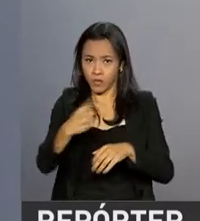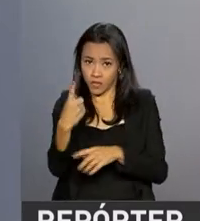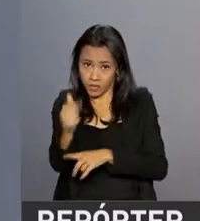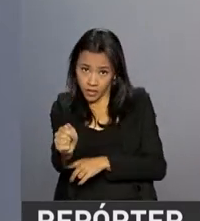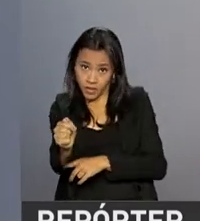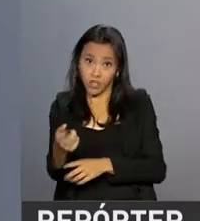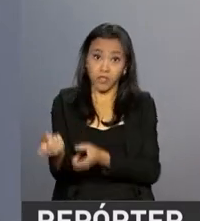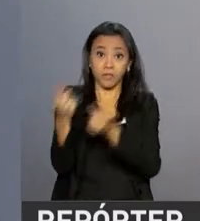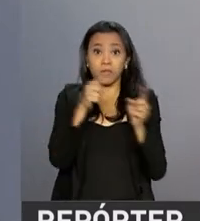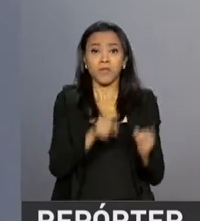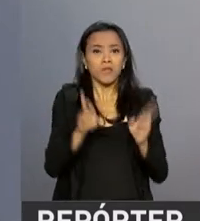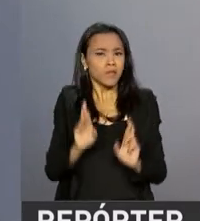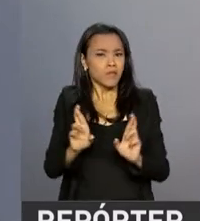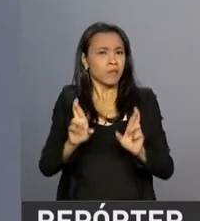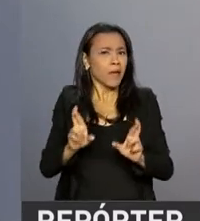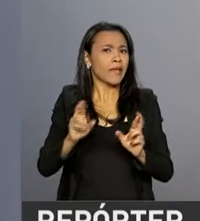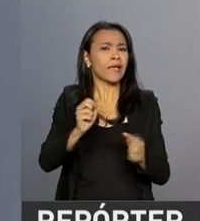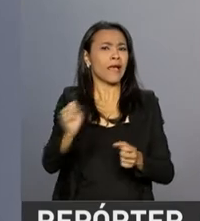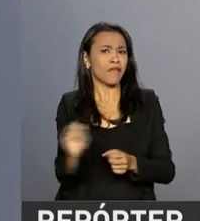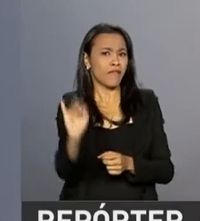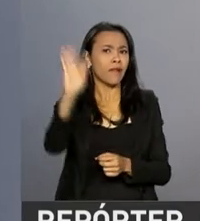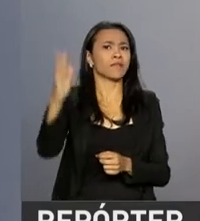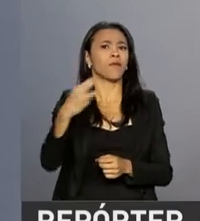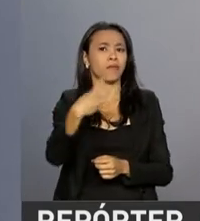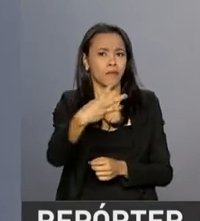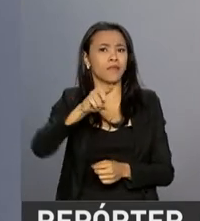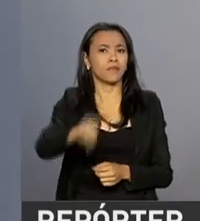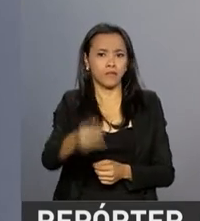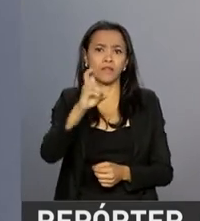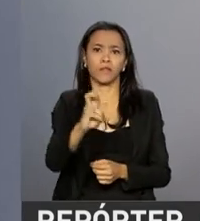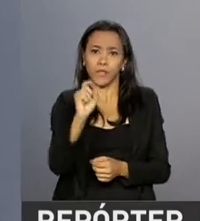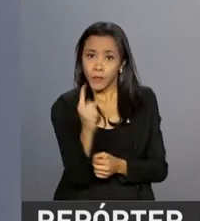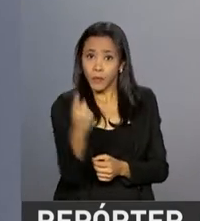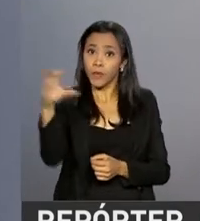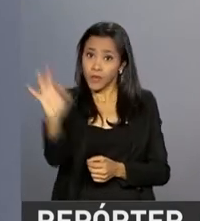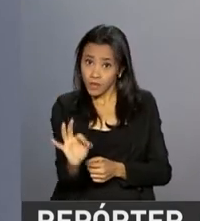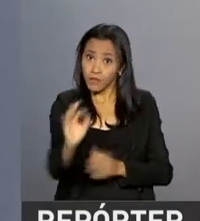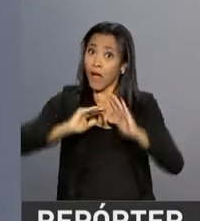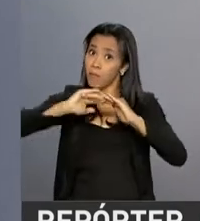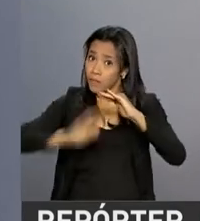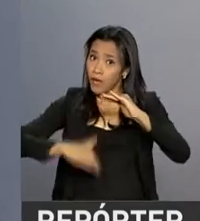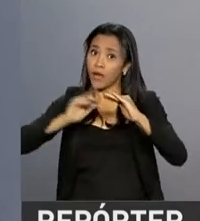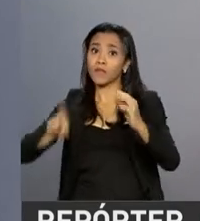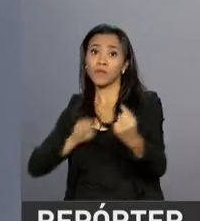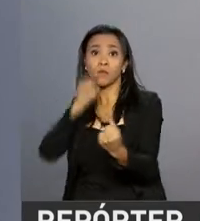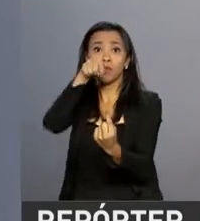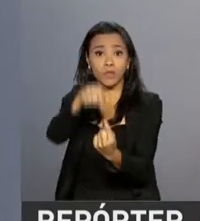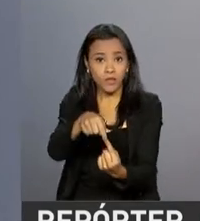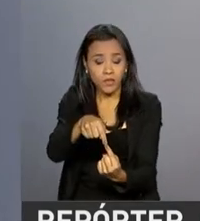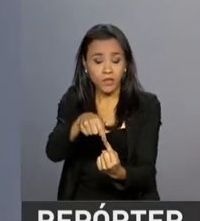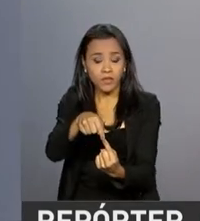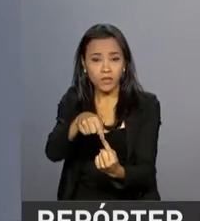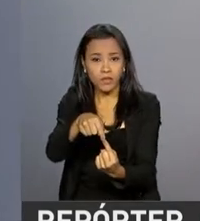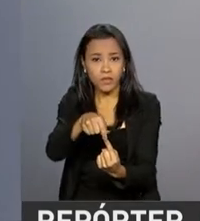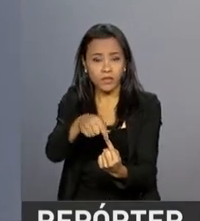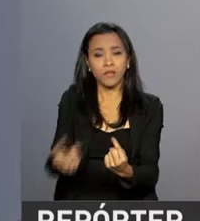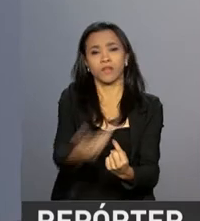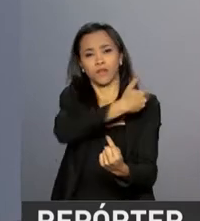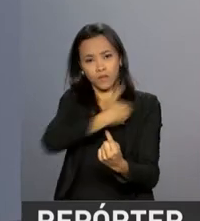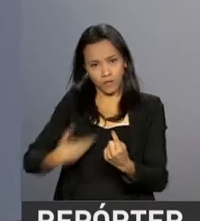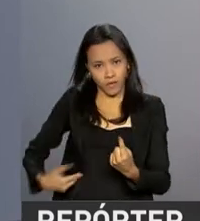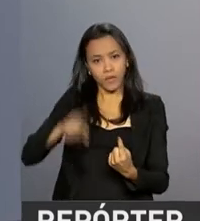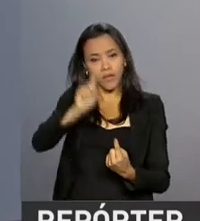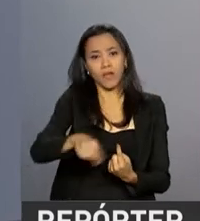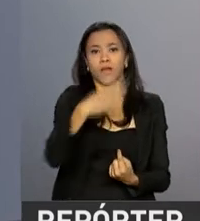de inflação ficou 13,51 por cento bem abaixo do da meta de 4 6